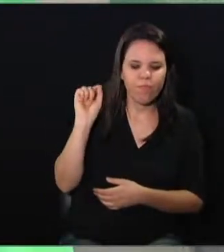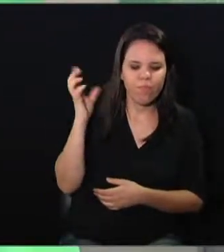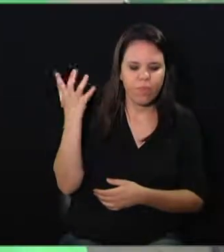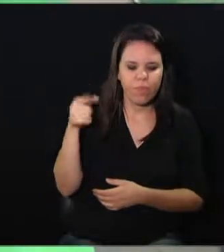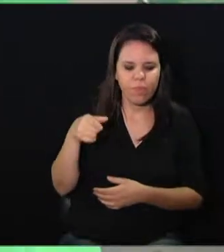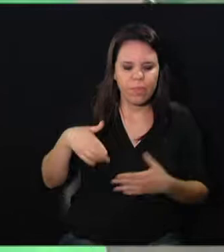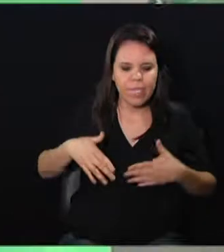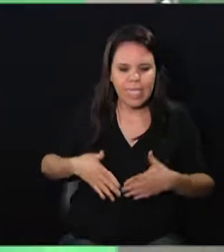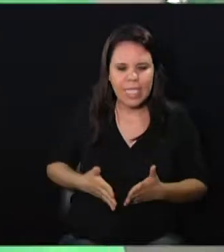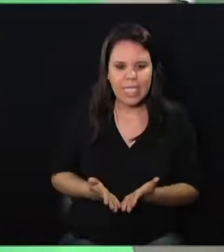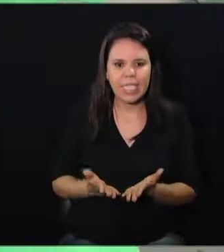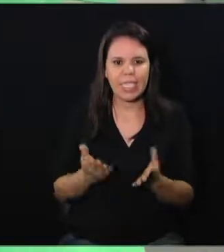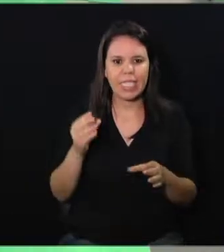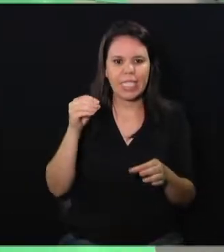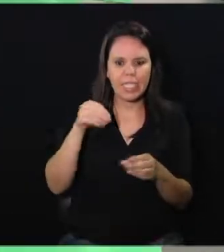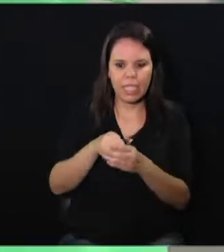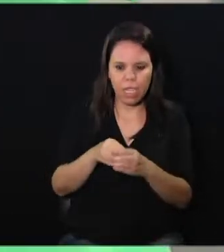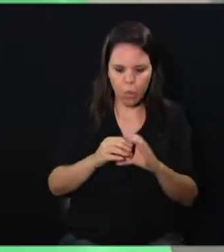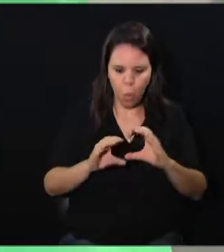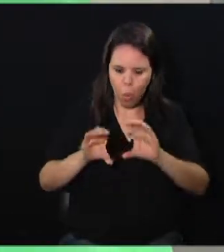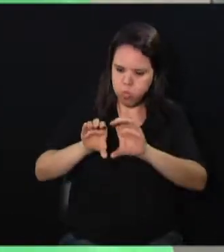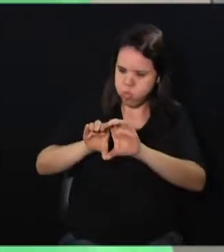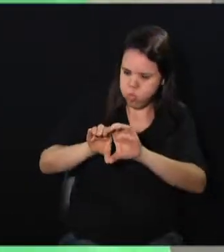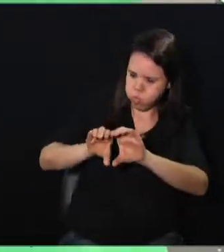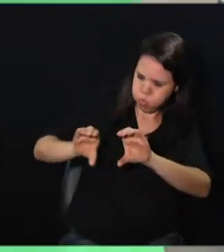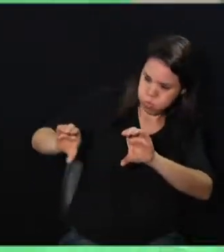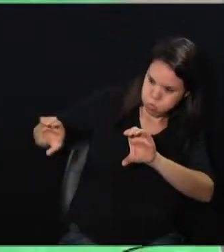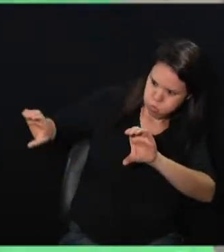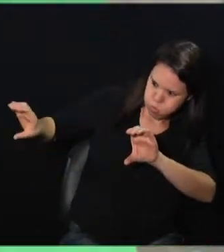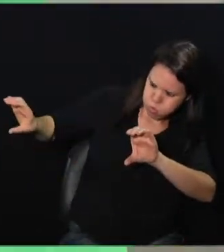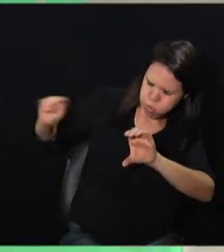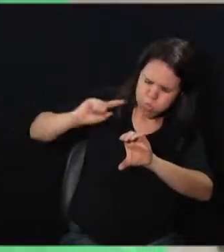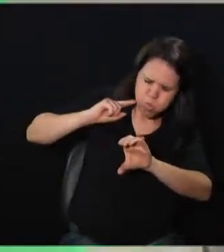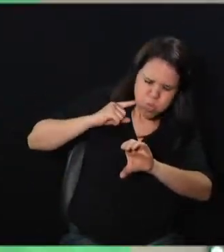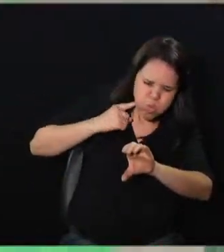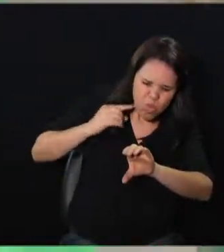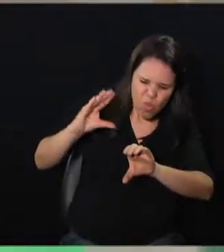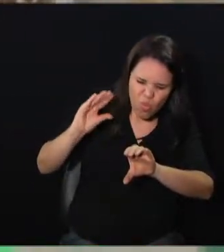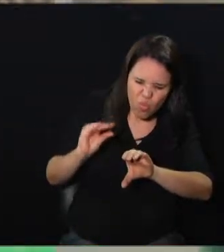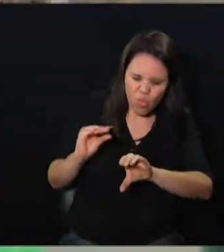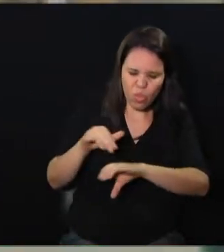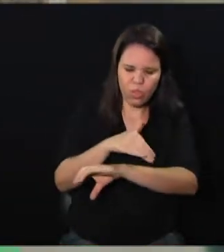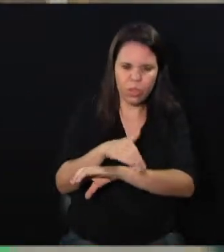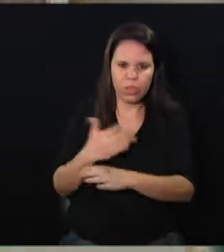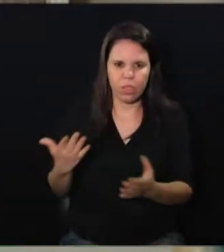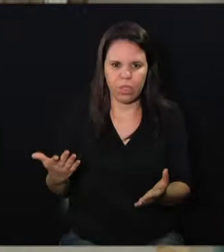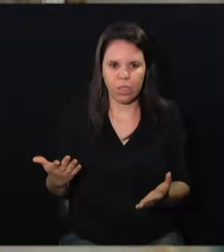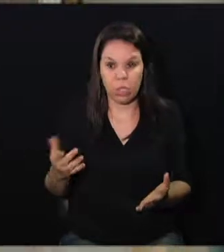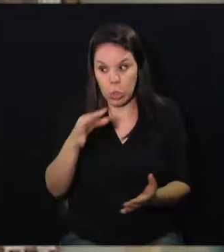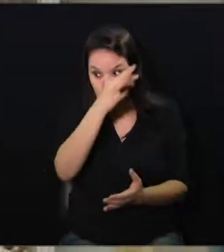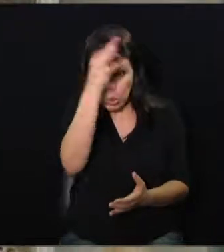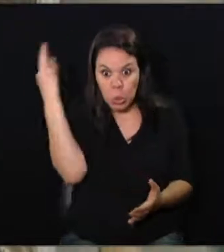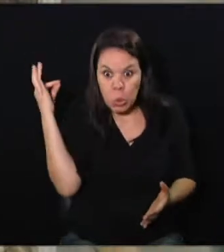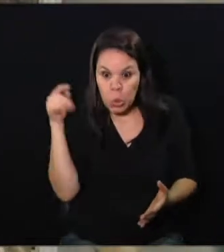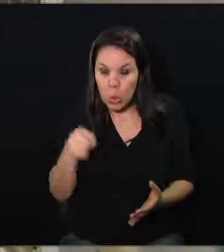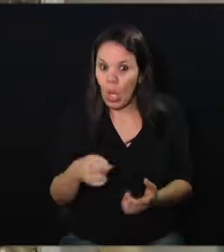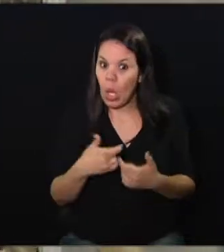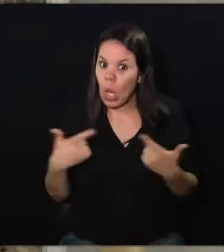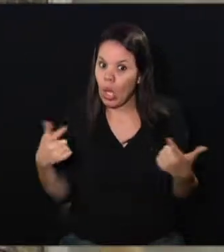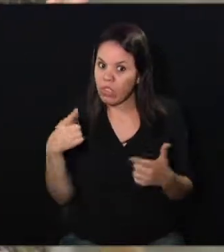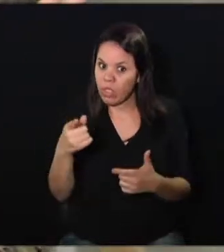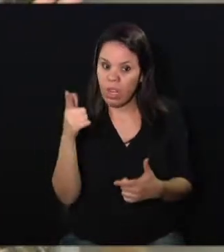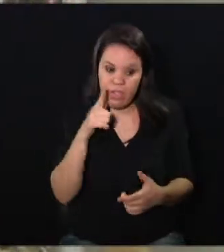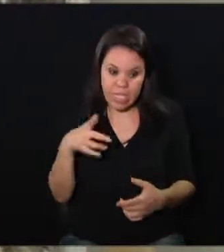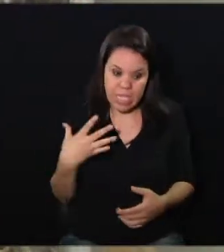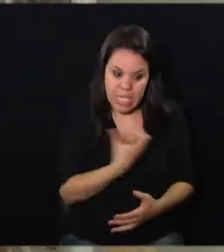ela nasceu dentro de um bueiro. Só que ela deu sorte. Logo nos primeiros dias de vida, foi resgatada. E apesar de